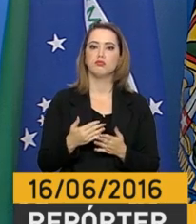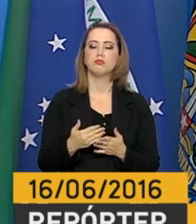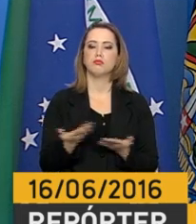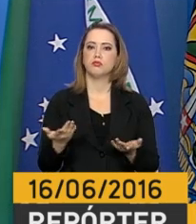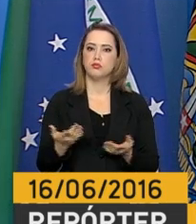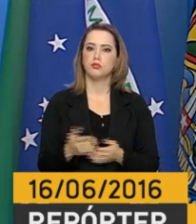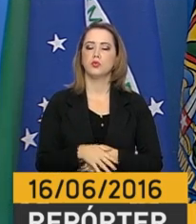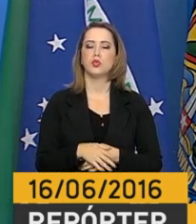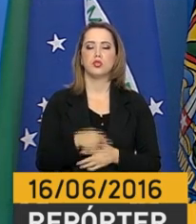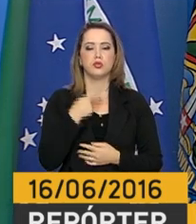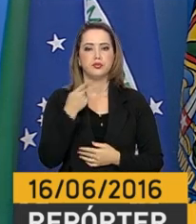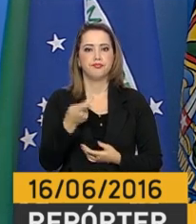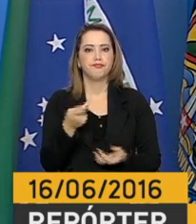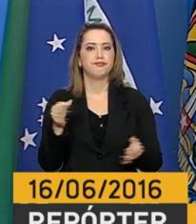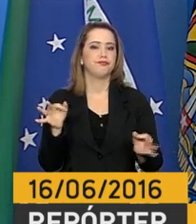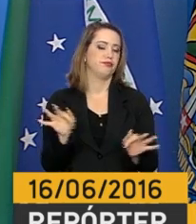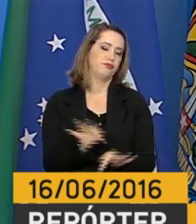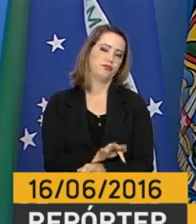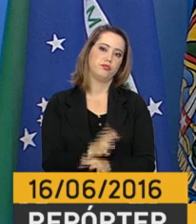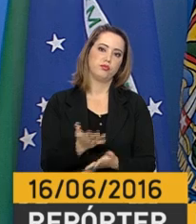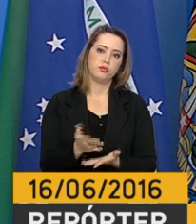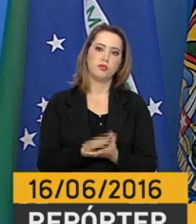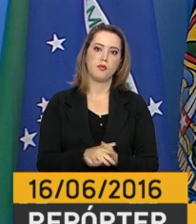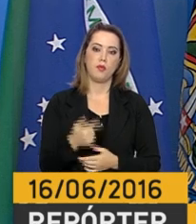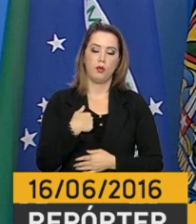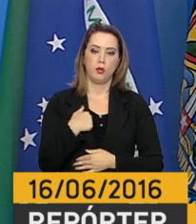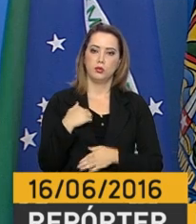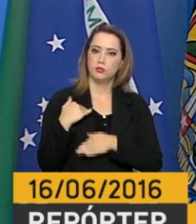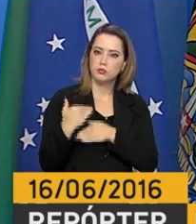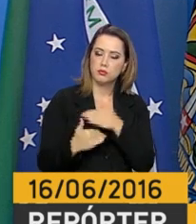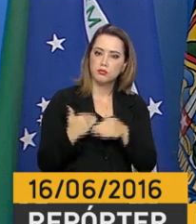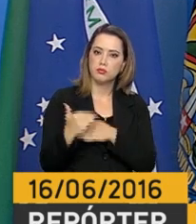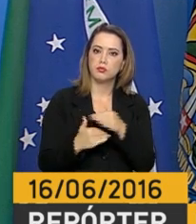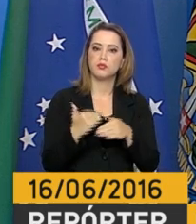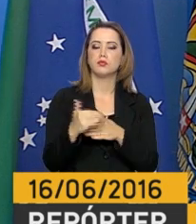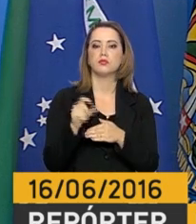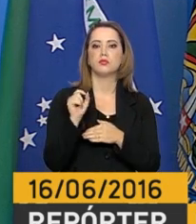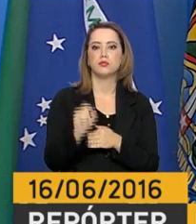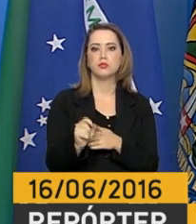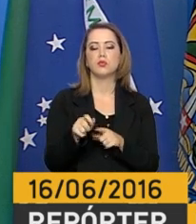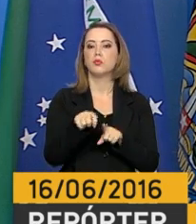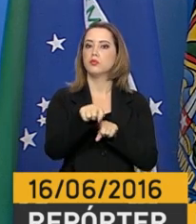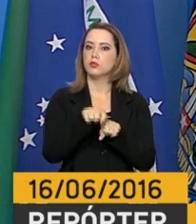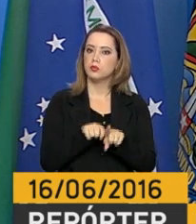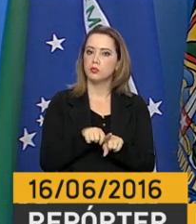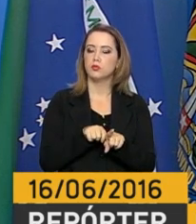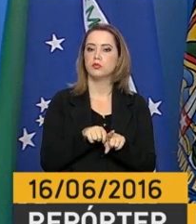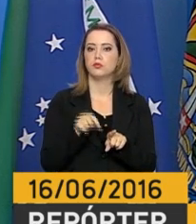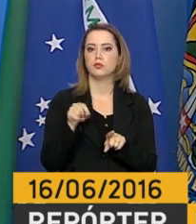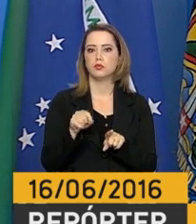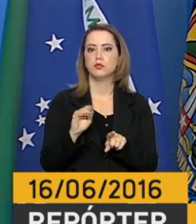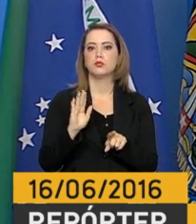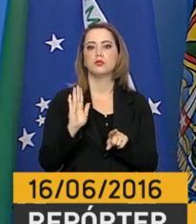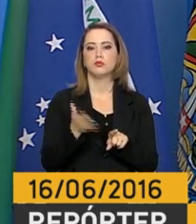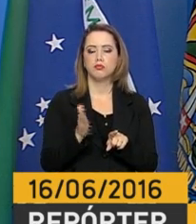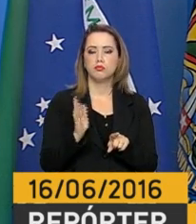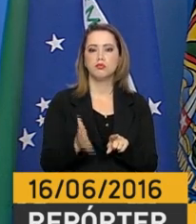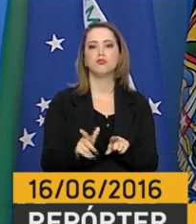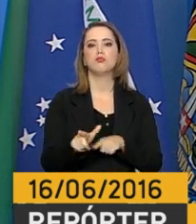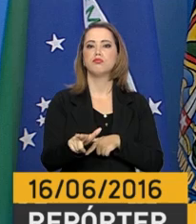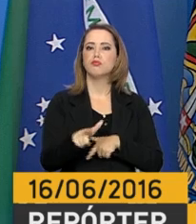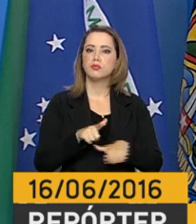sobriedade, eu quero dizer que ao longo deste mês nós praticamos os mais variados